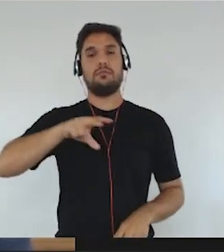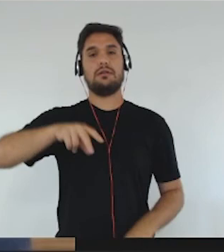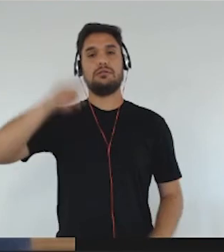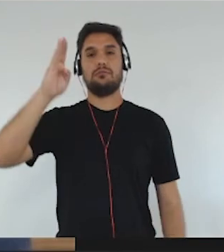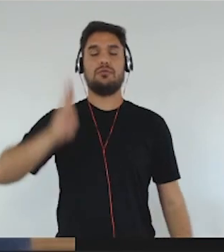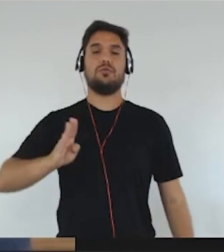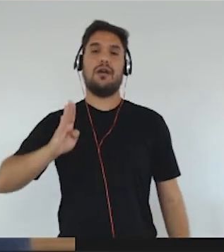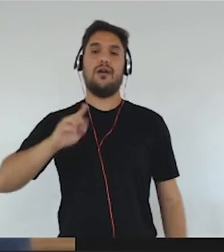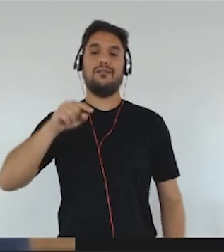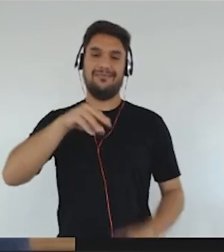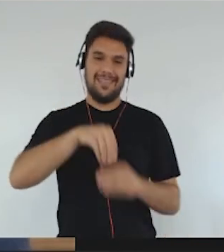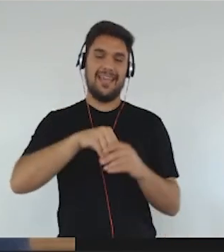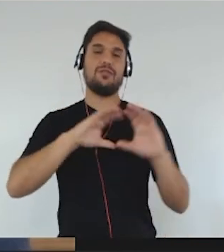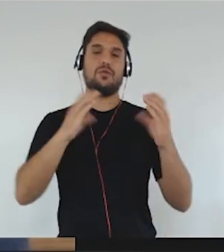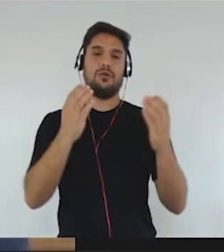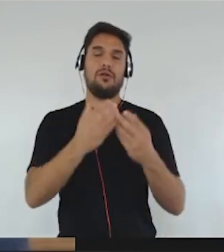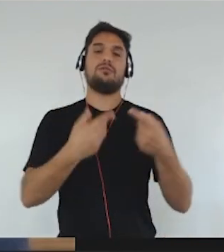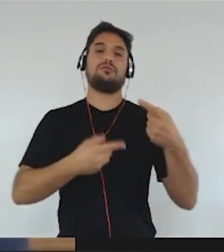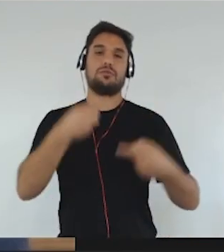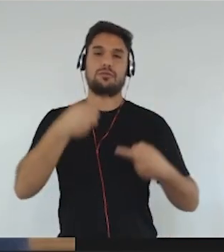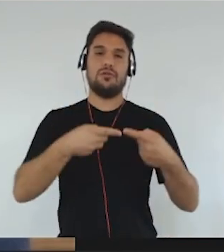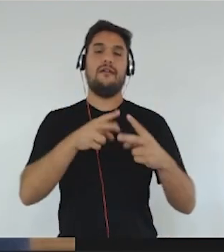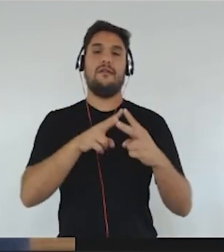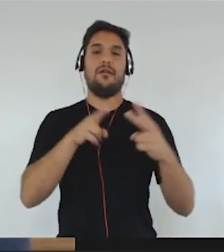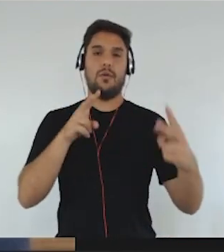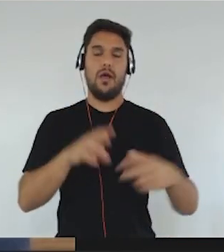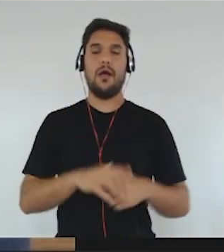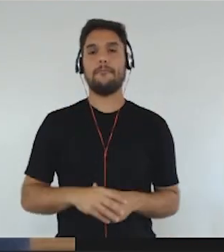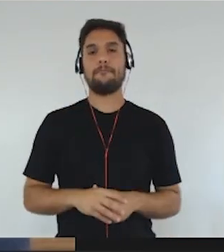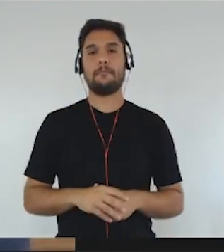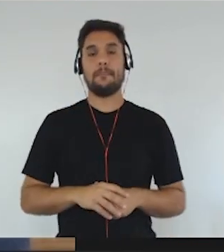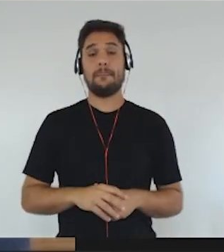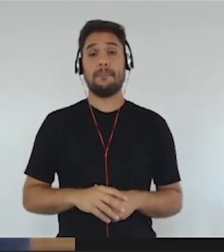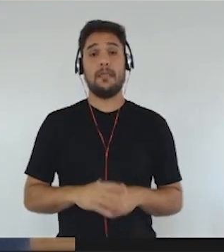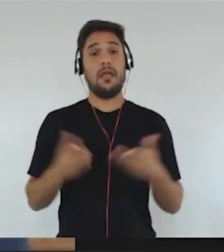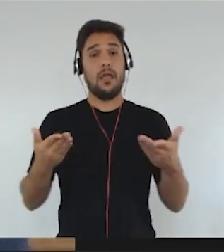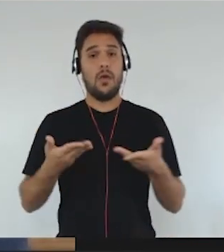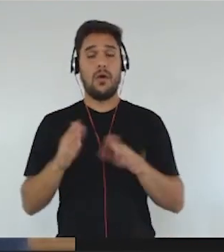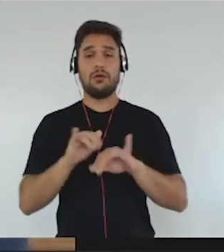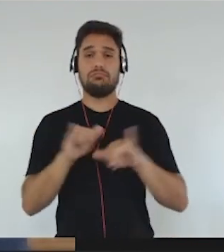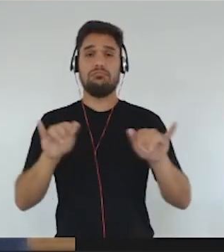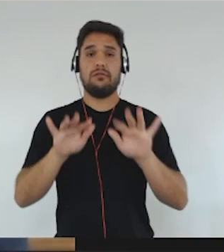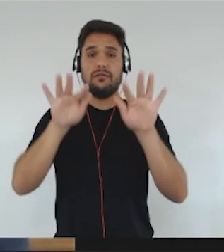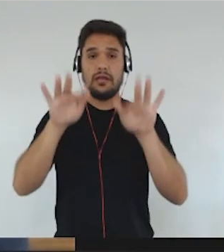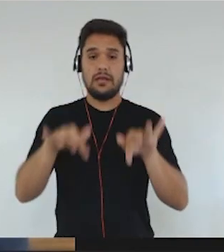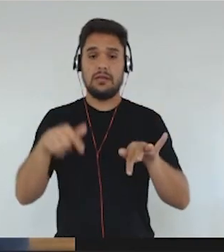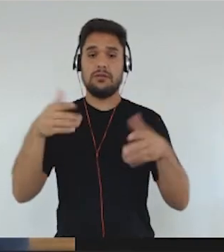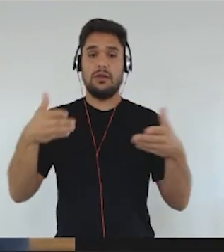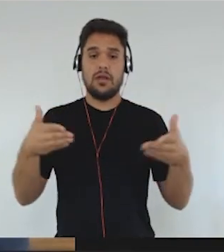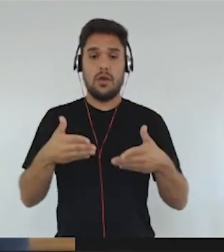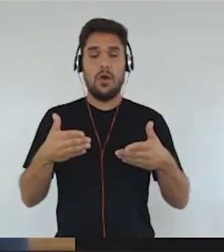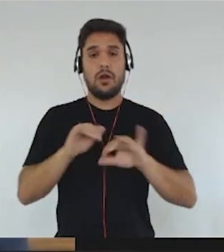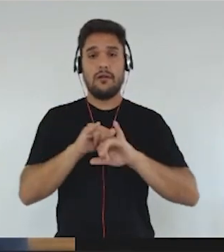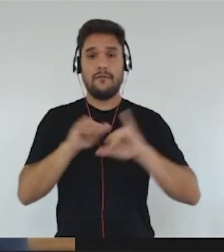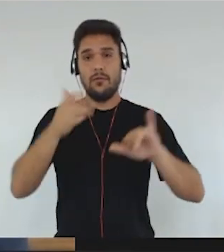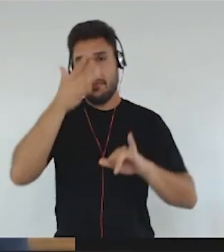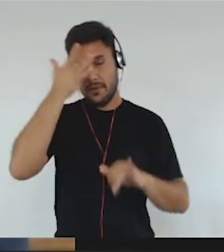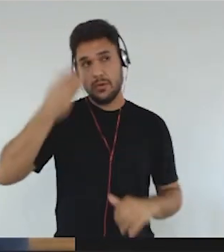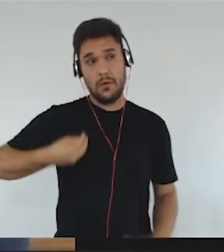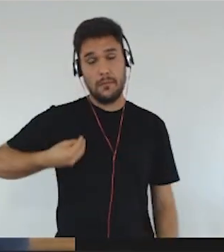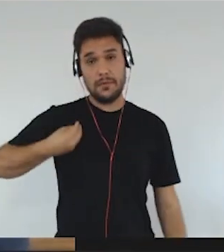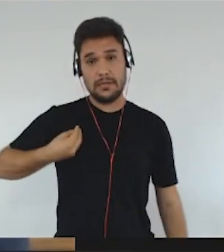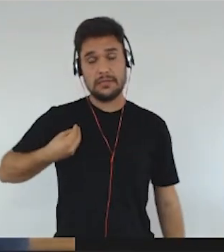discussões do nosso congresso virtual. E, assim, encerro esse painel e informo aos